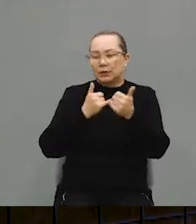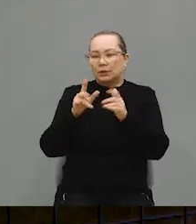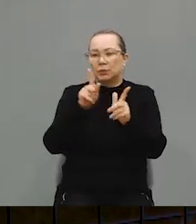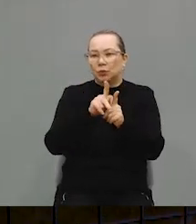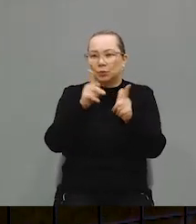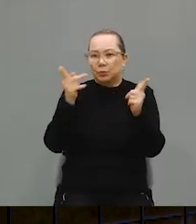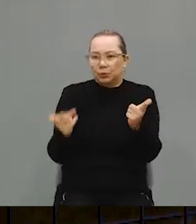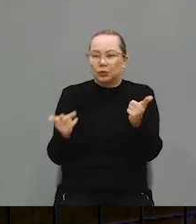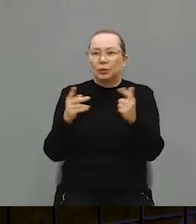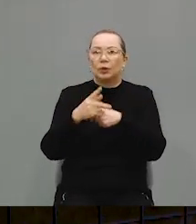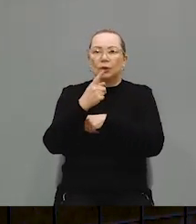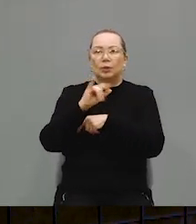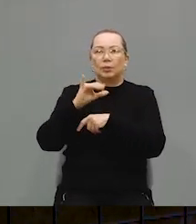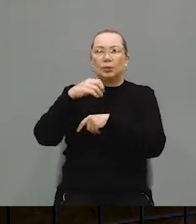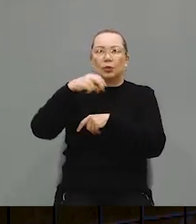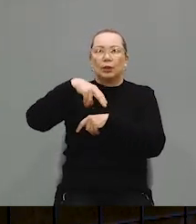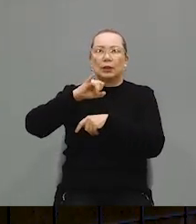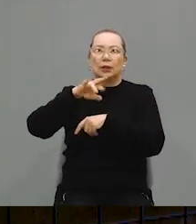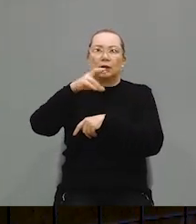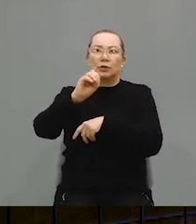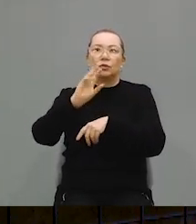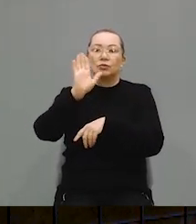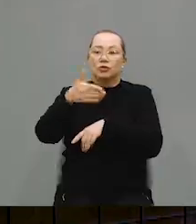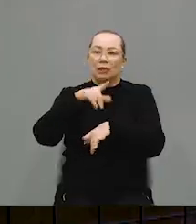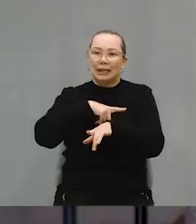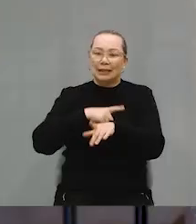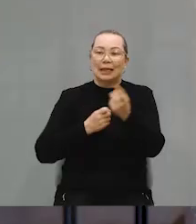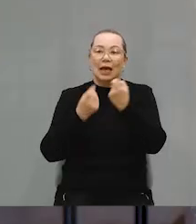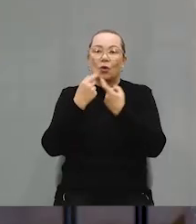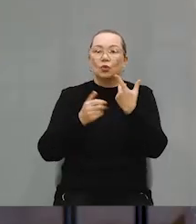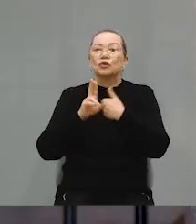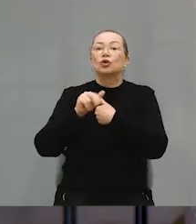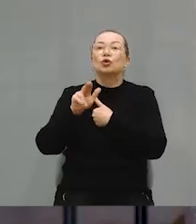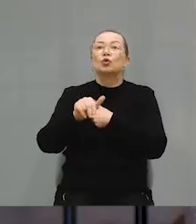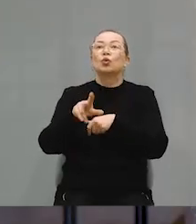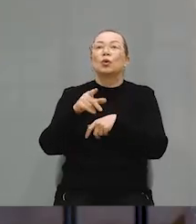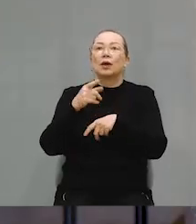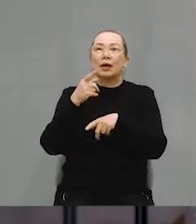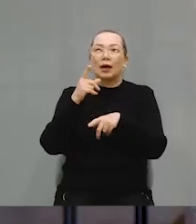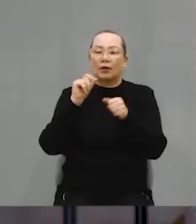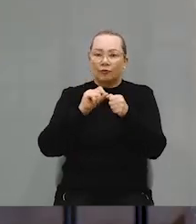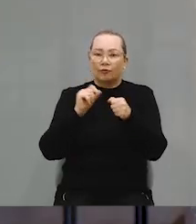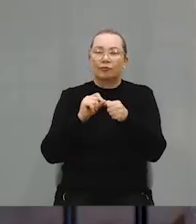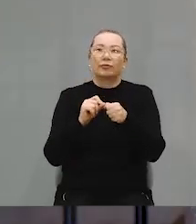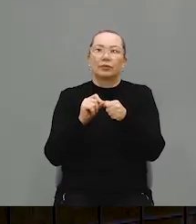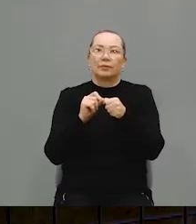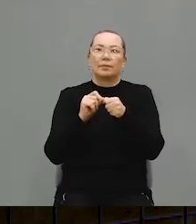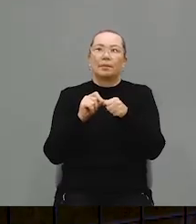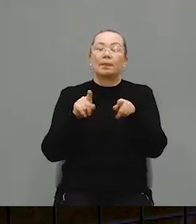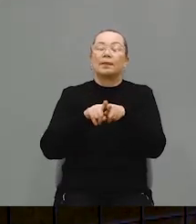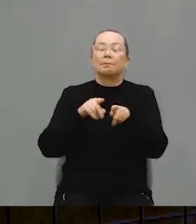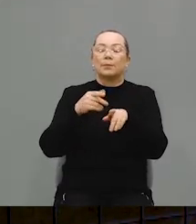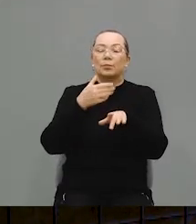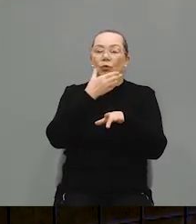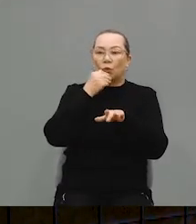Pioneiro, já há quadrinhos, tiras inéditas, digamos assim. Muitas. O Hernani até me